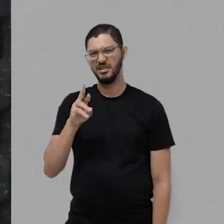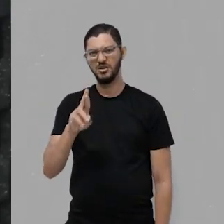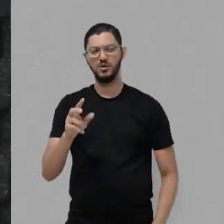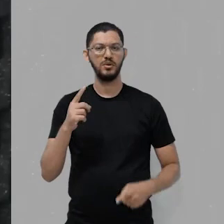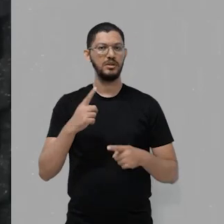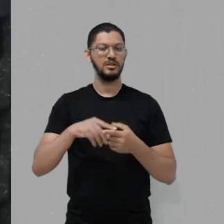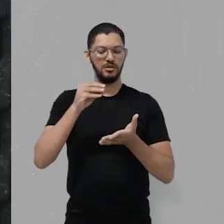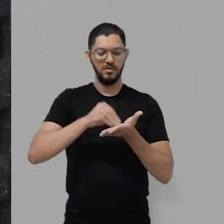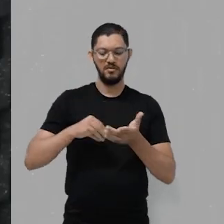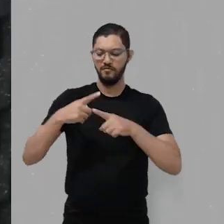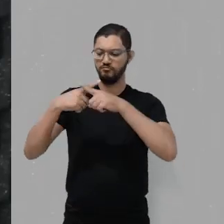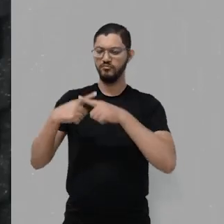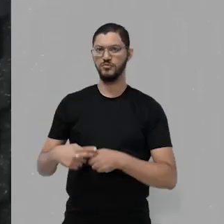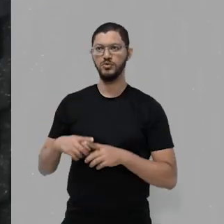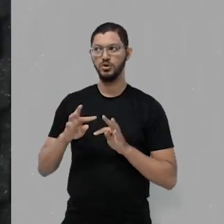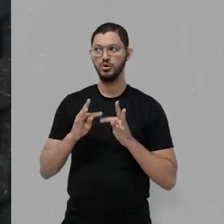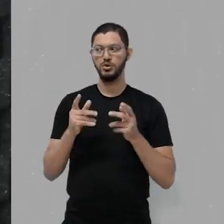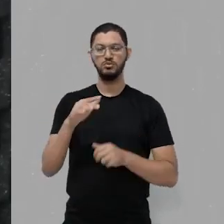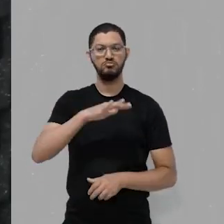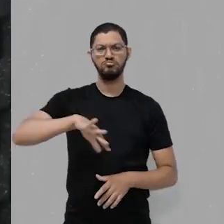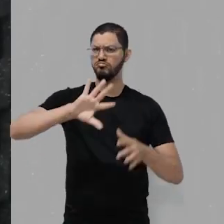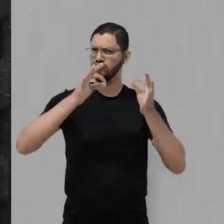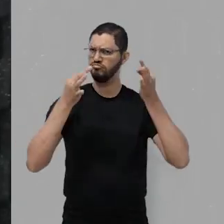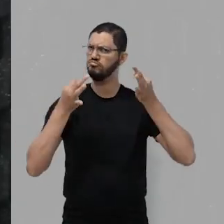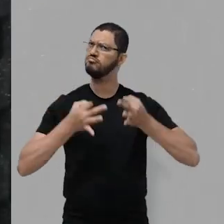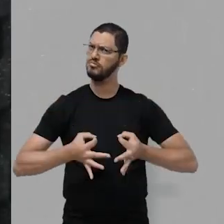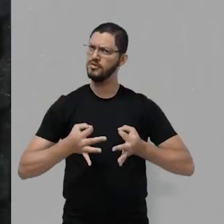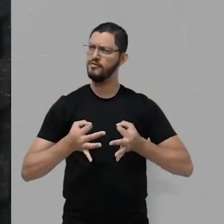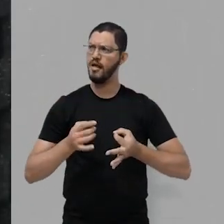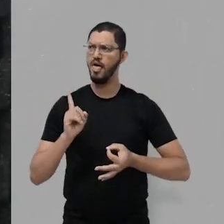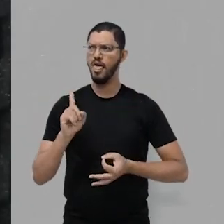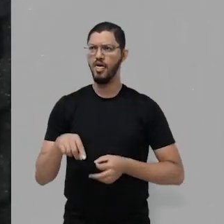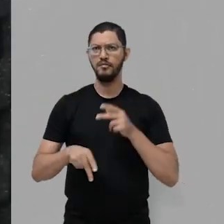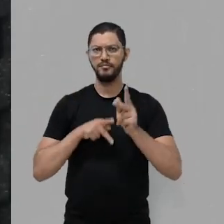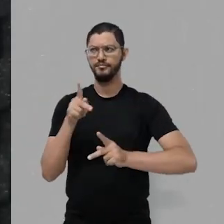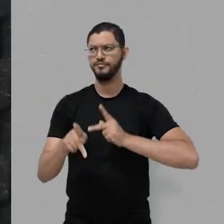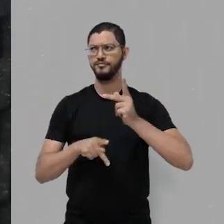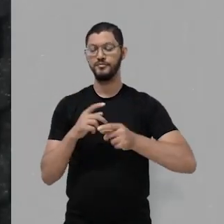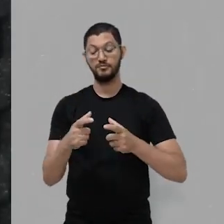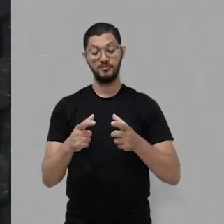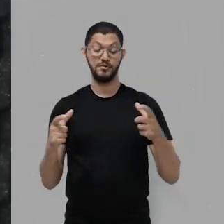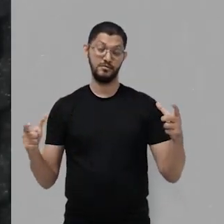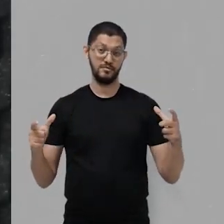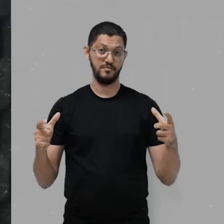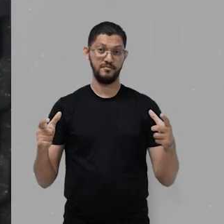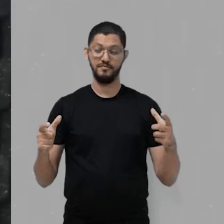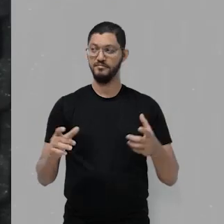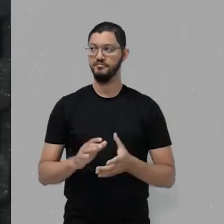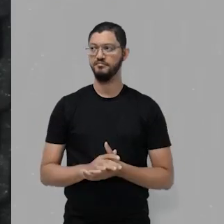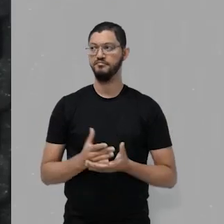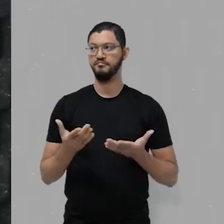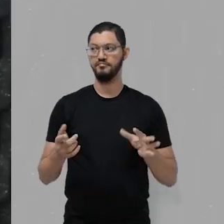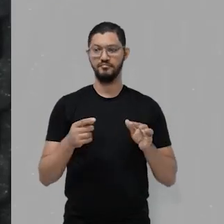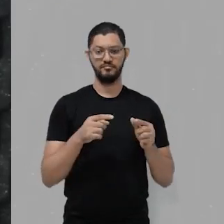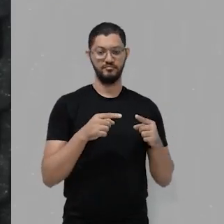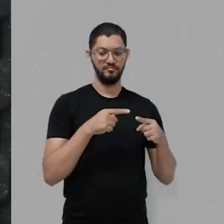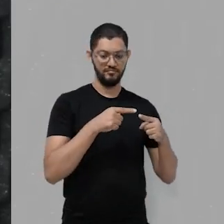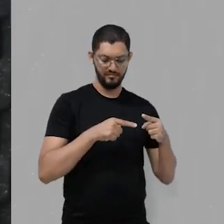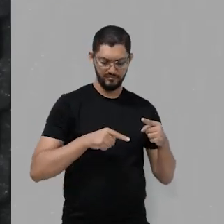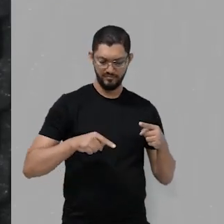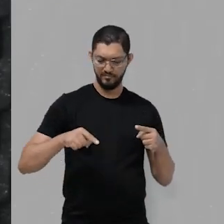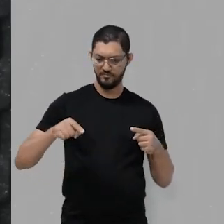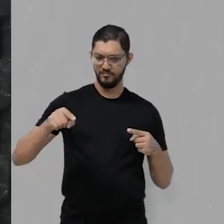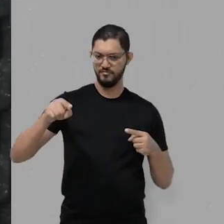competição. Se está tudo no mar de rosas, então essa população vai crescer. Então, ela tem um